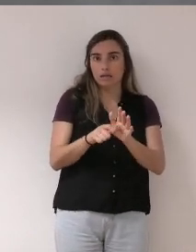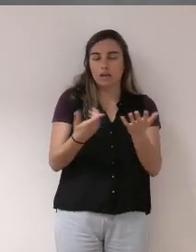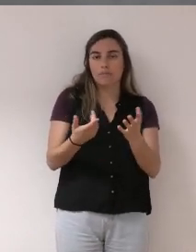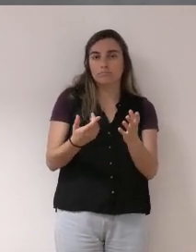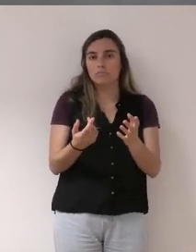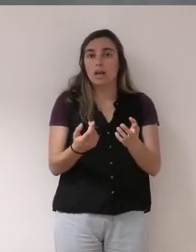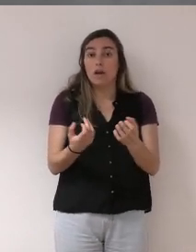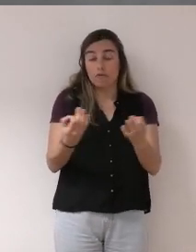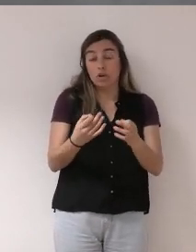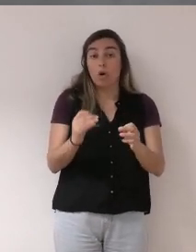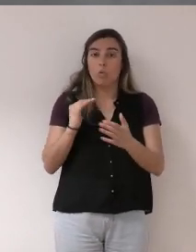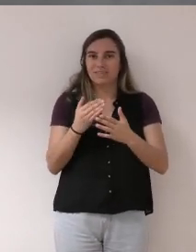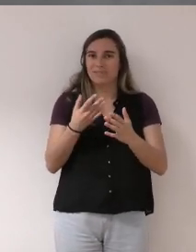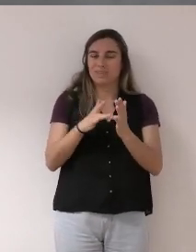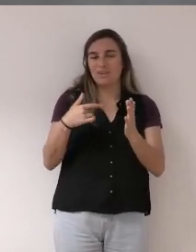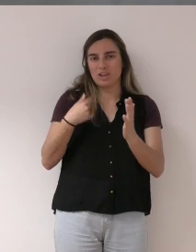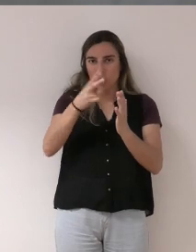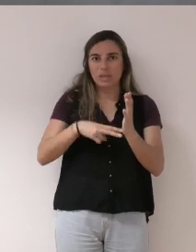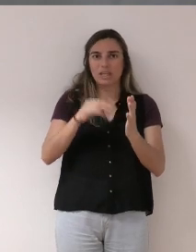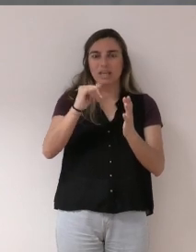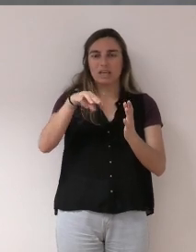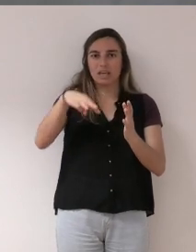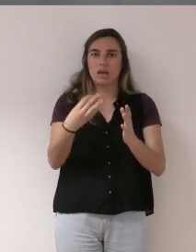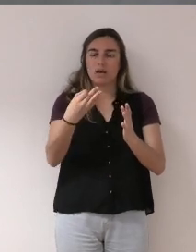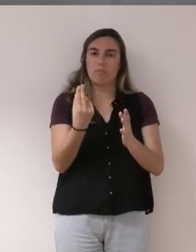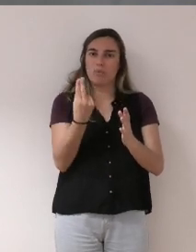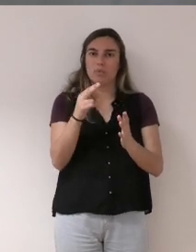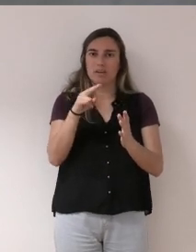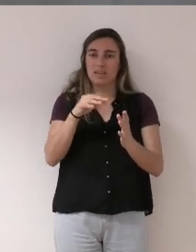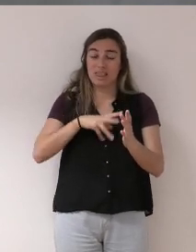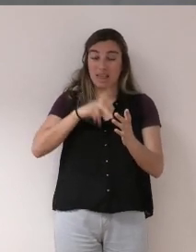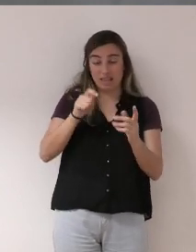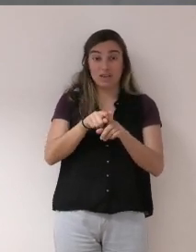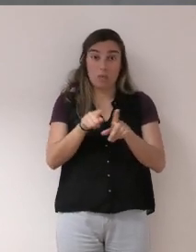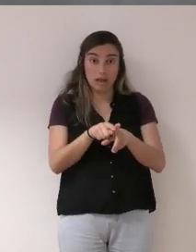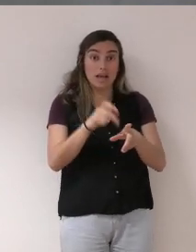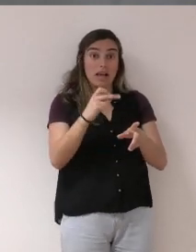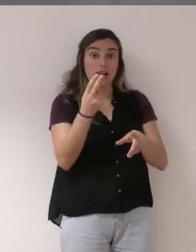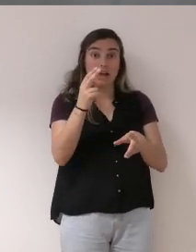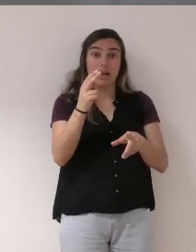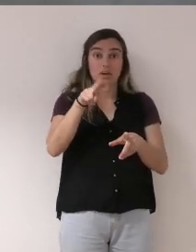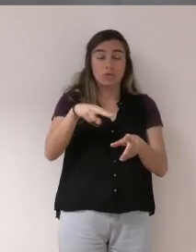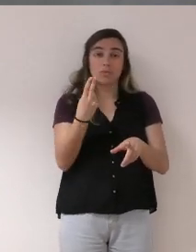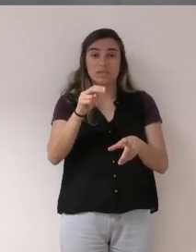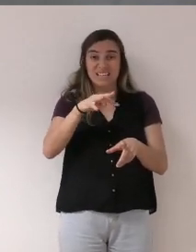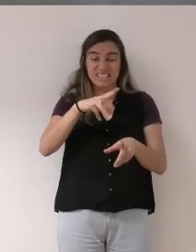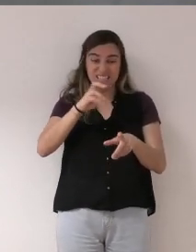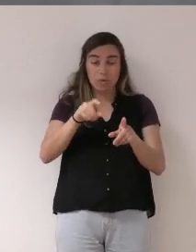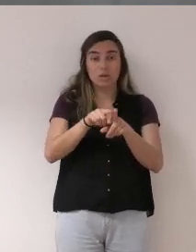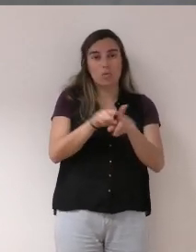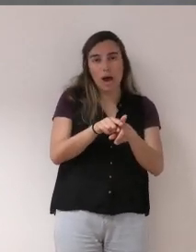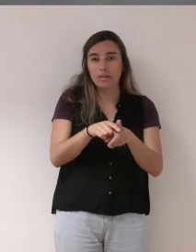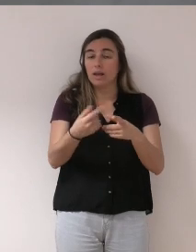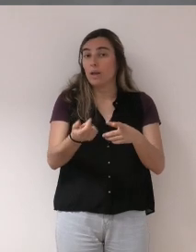Não é? A Anunciação termina com o homicídio de um recém-nascido, não é? Impunidade, a questão